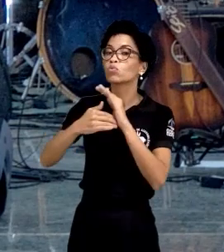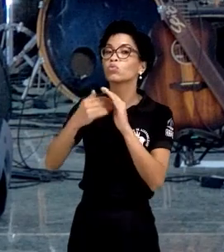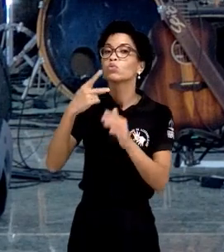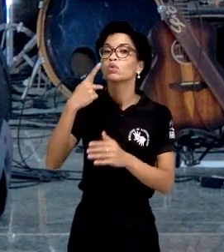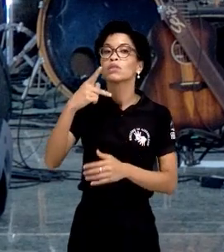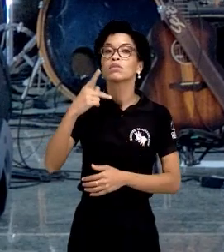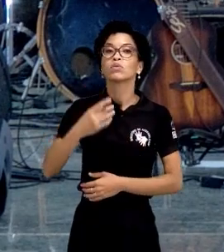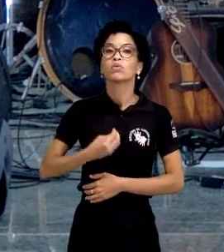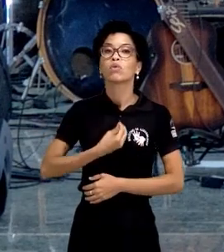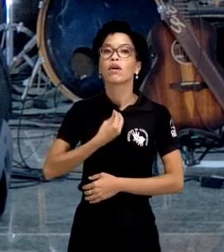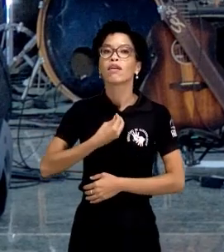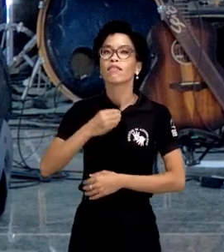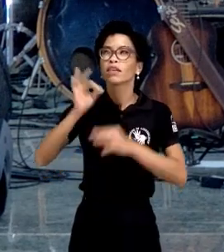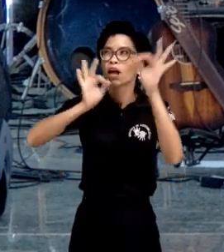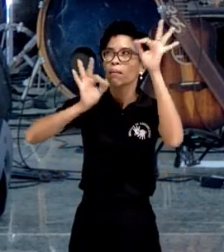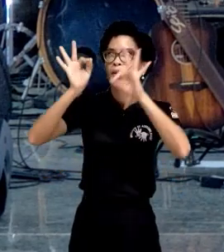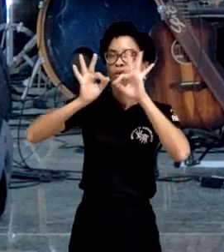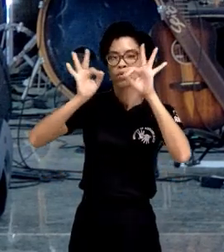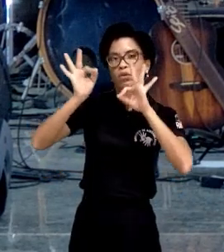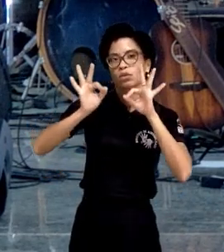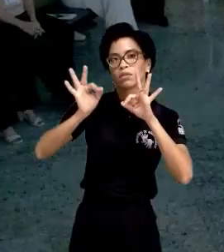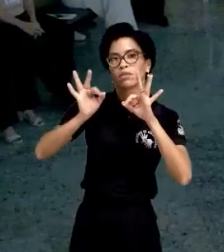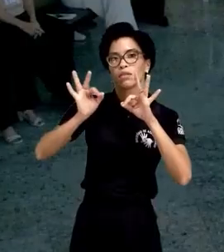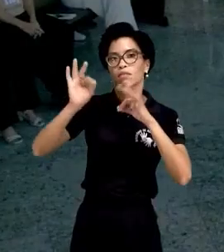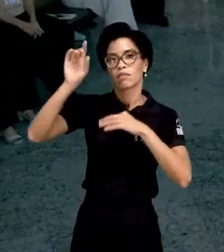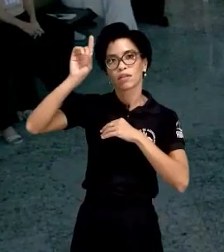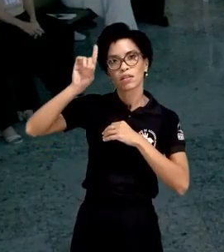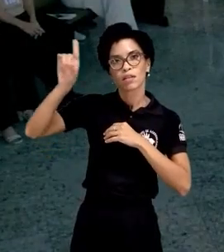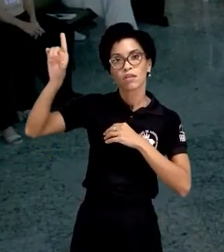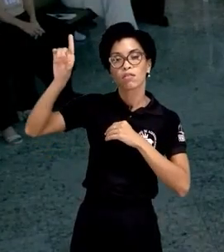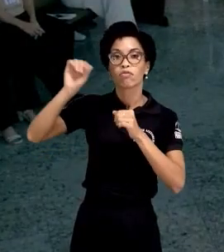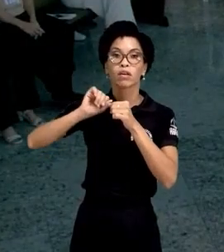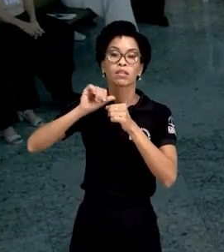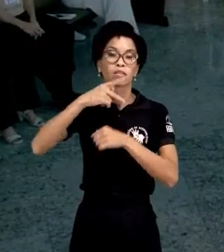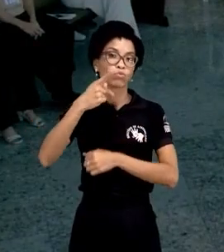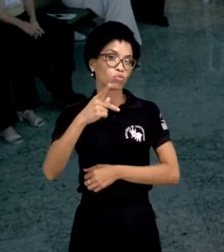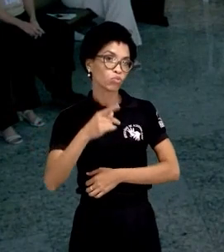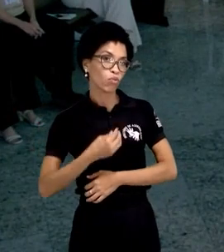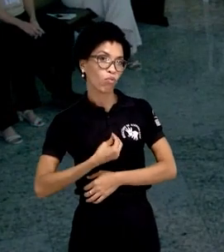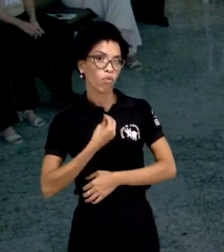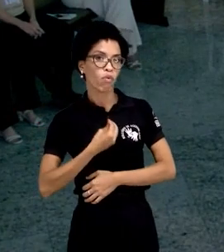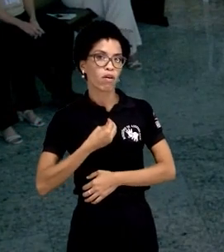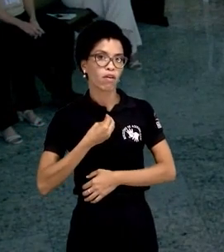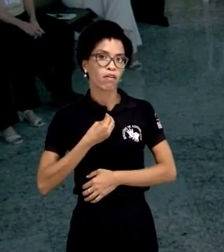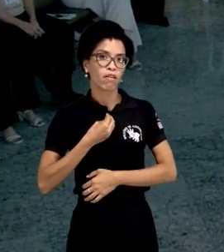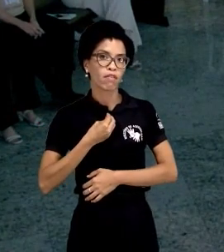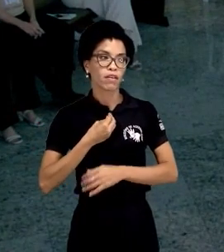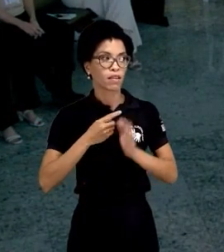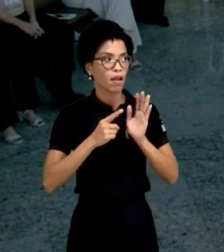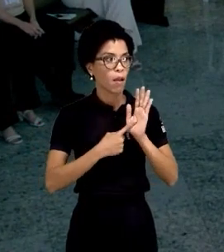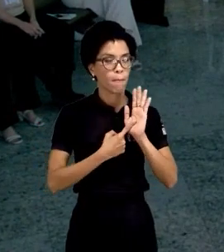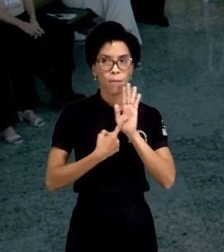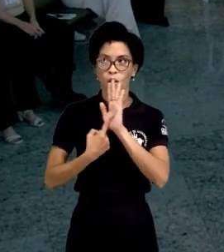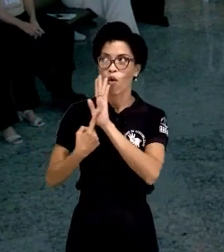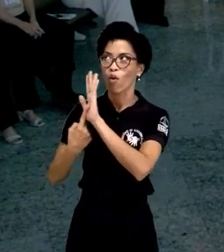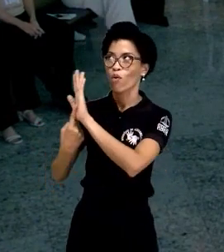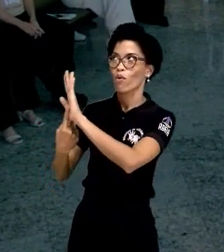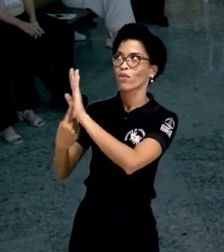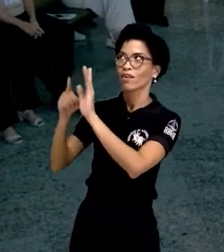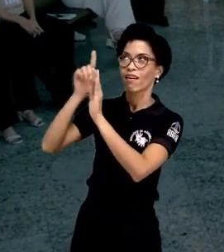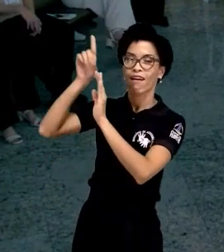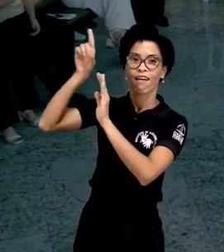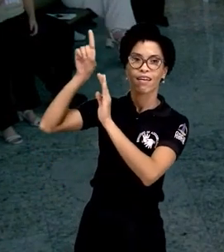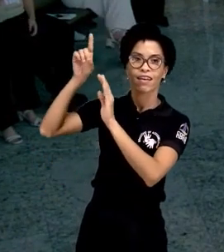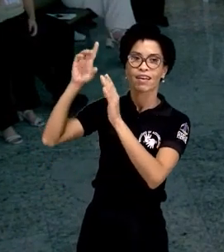destaque que aponta para a luz, para a vida, para Jesus, para a salvação. Creia nisso. Glorifiquemos a Deus por isso. Vamos